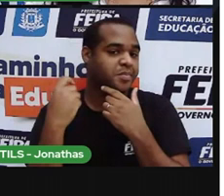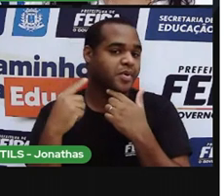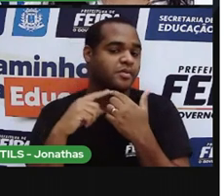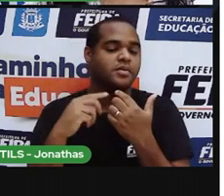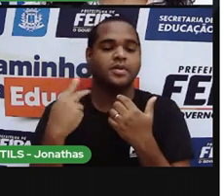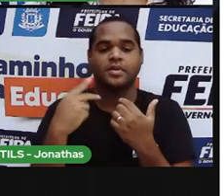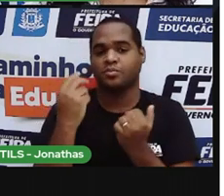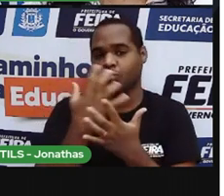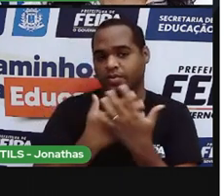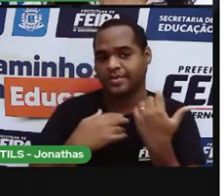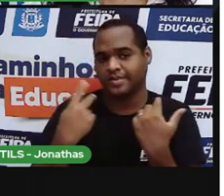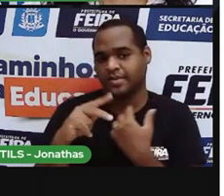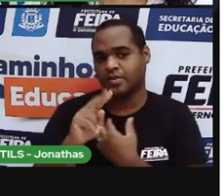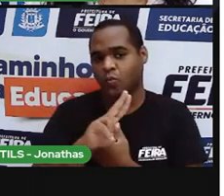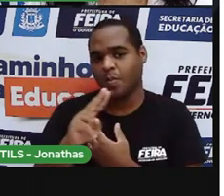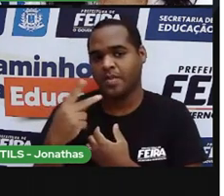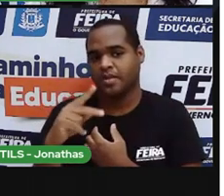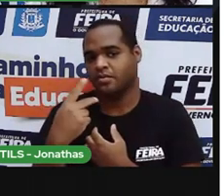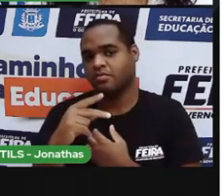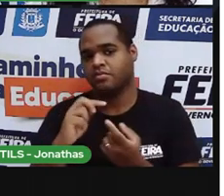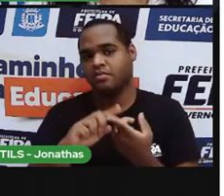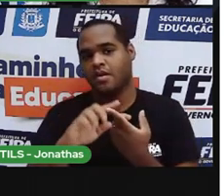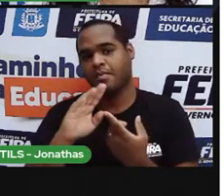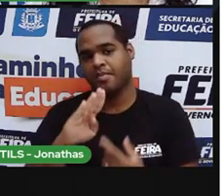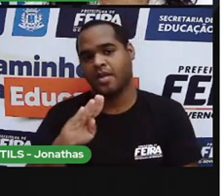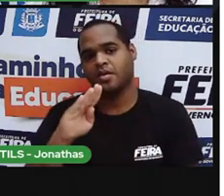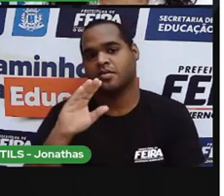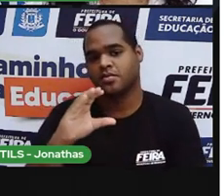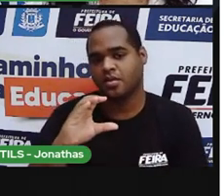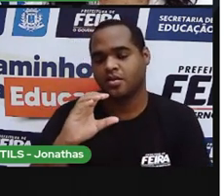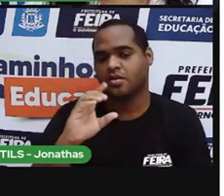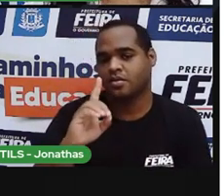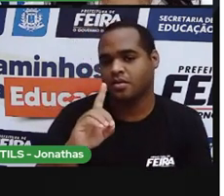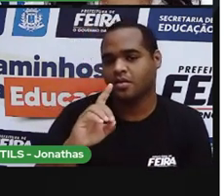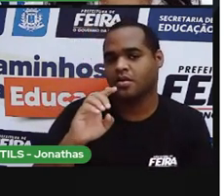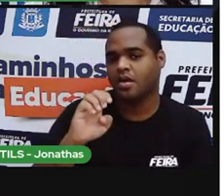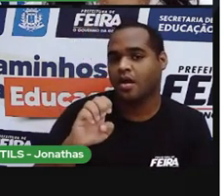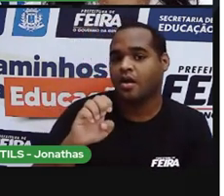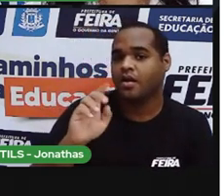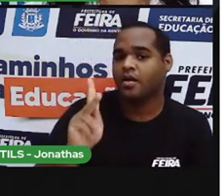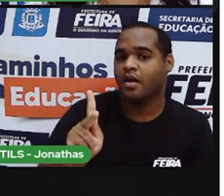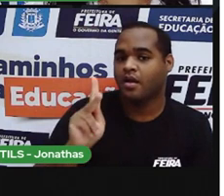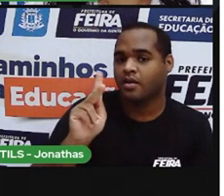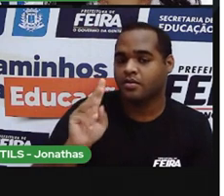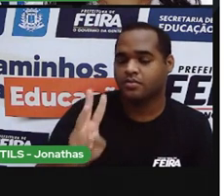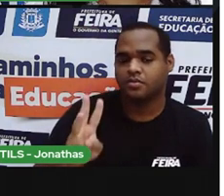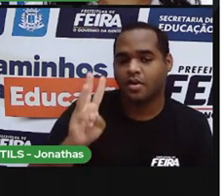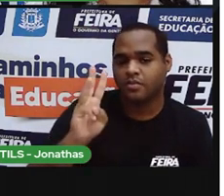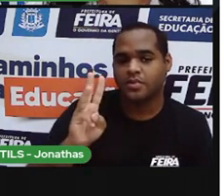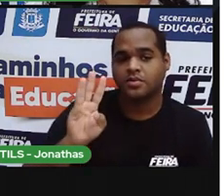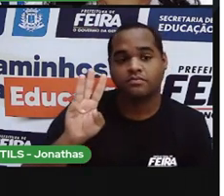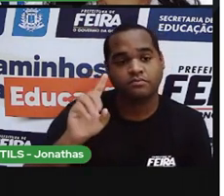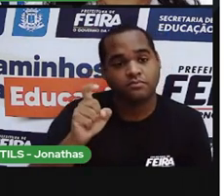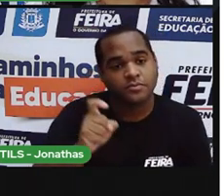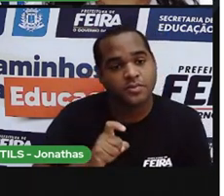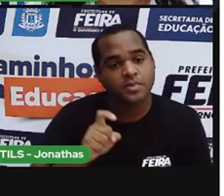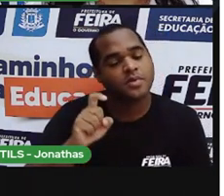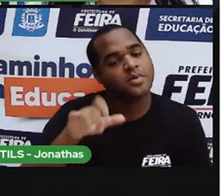consoantes têm o som do nome. B, C, D, F, G, K, W, X, Y, Z.